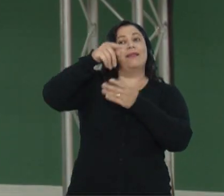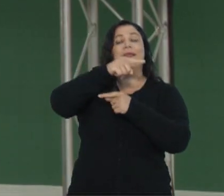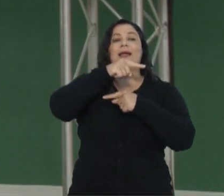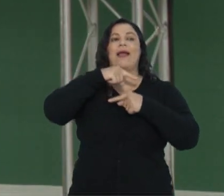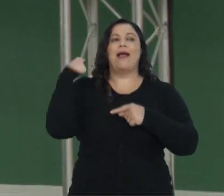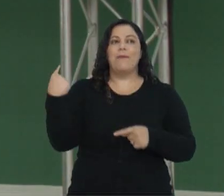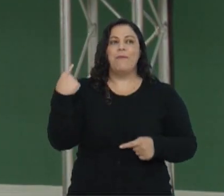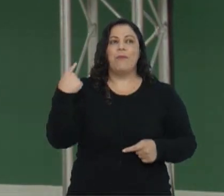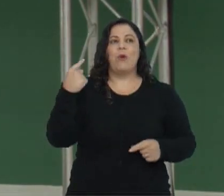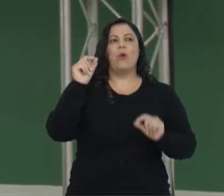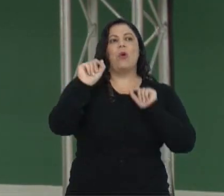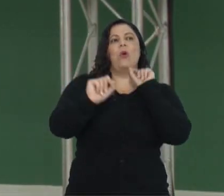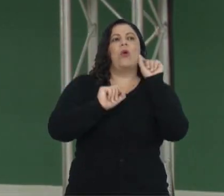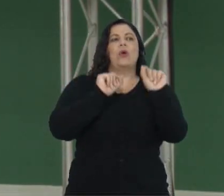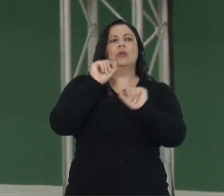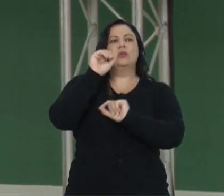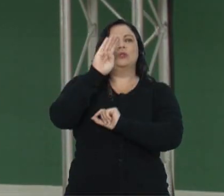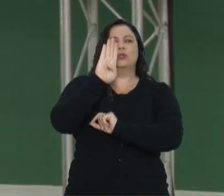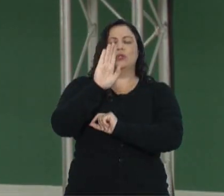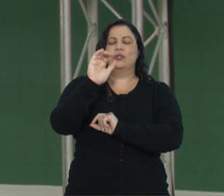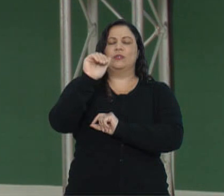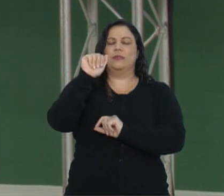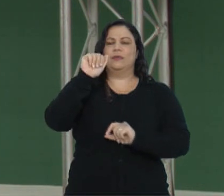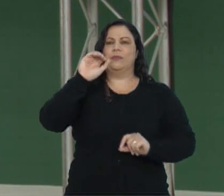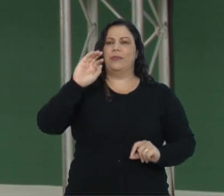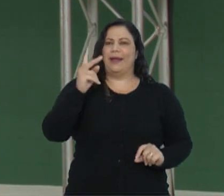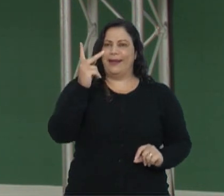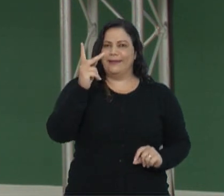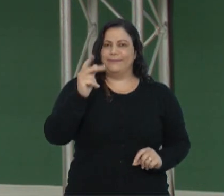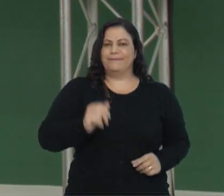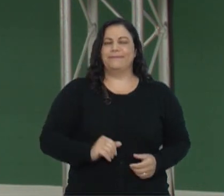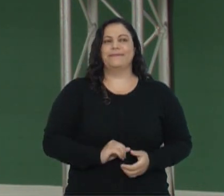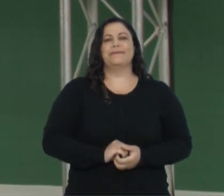bastante de Bach hoje. Johann Sebastian Bach.